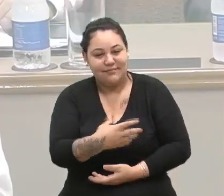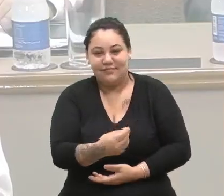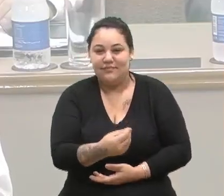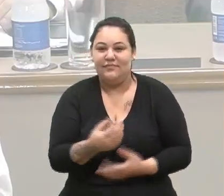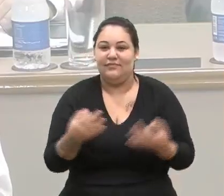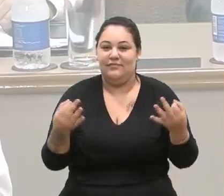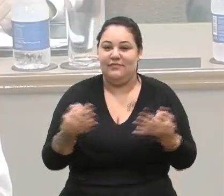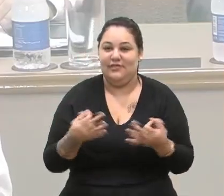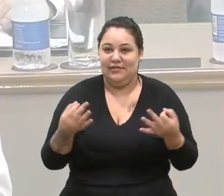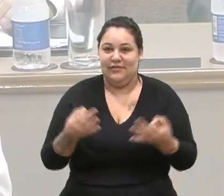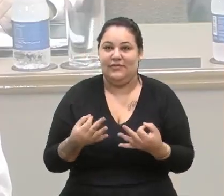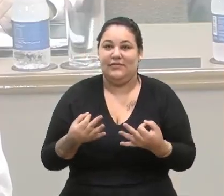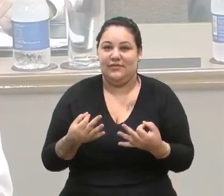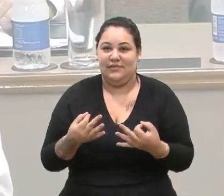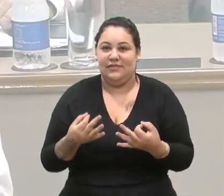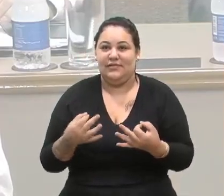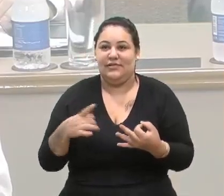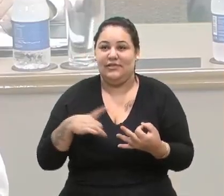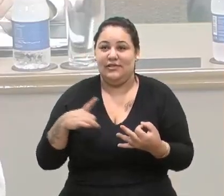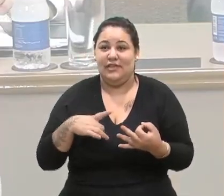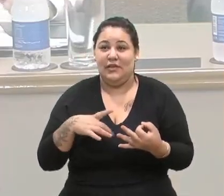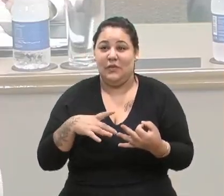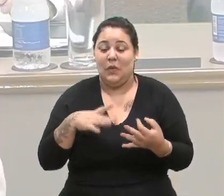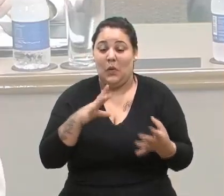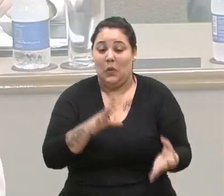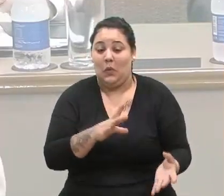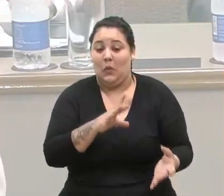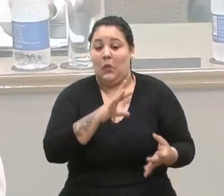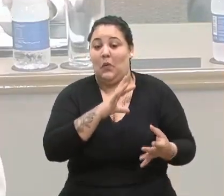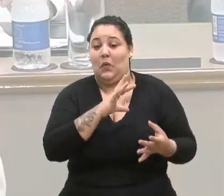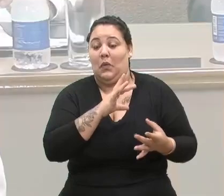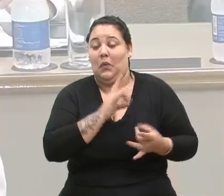certeza, ele traz no DNA dele o teu